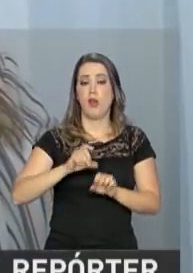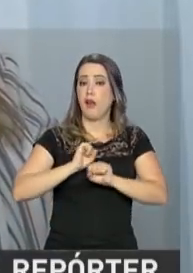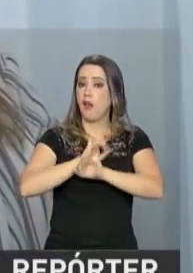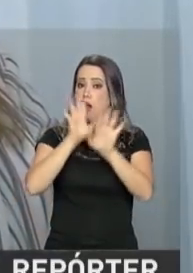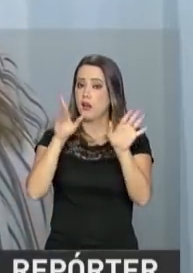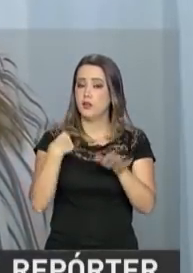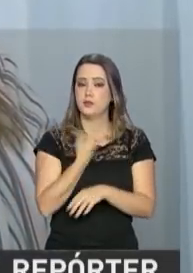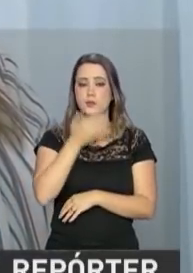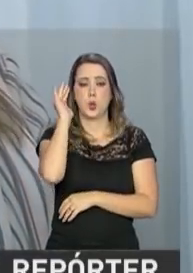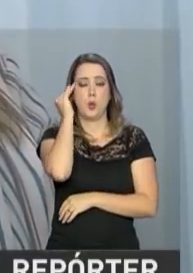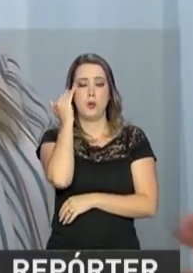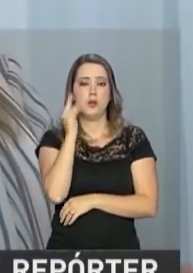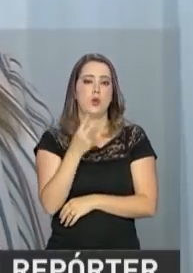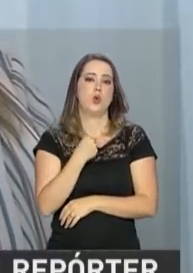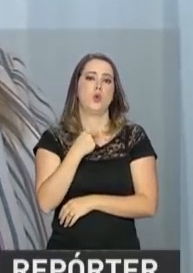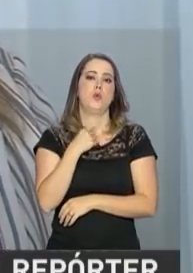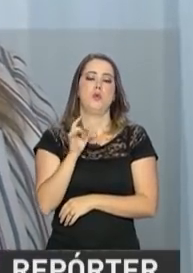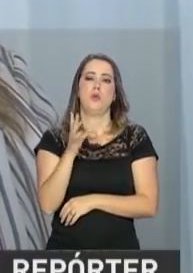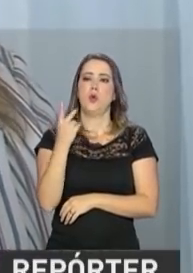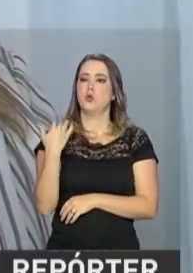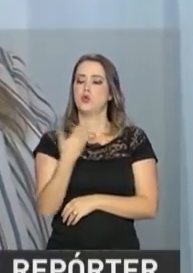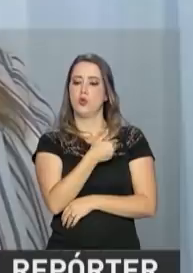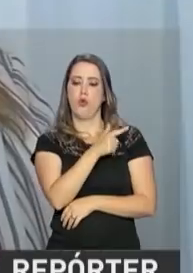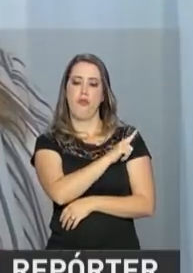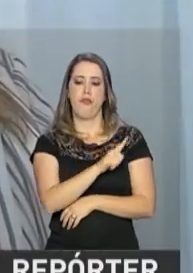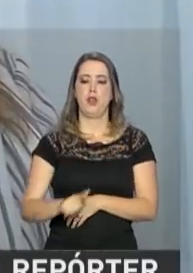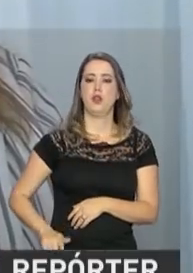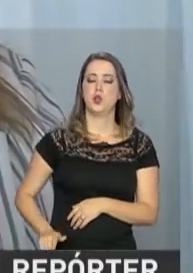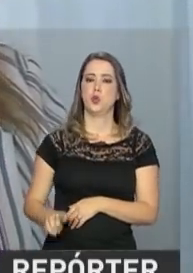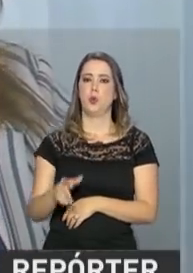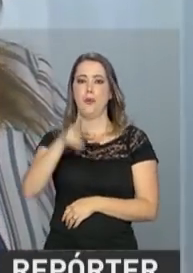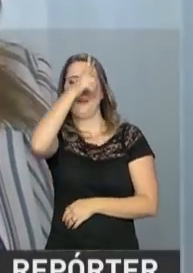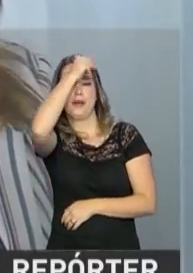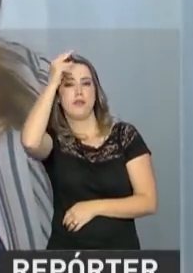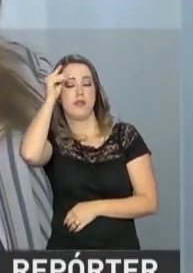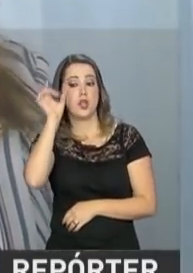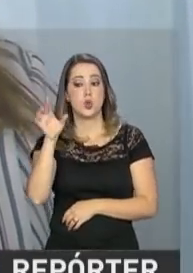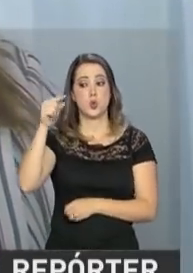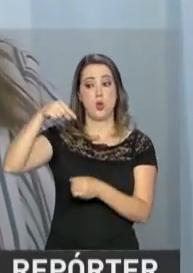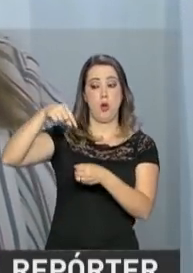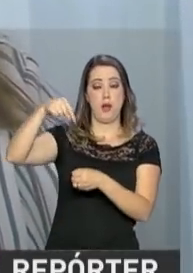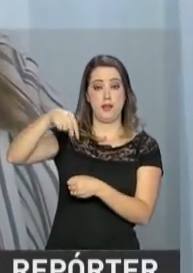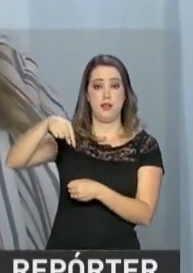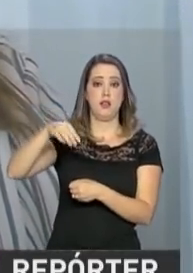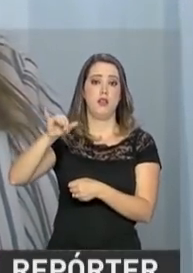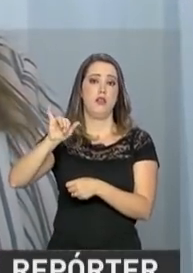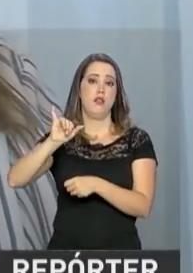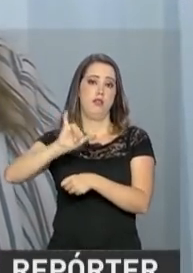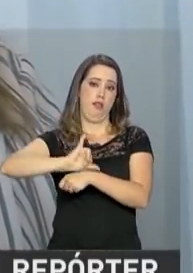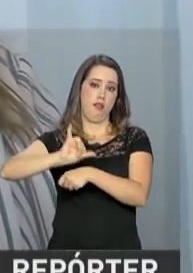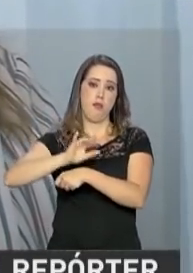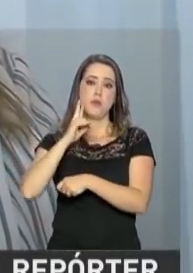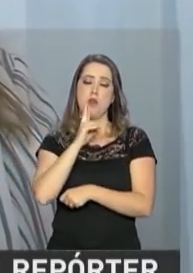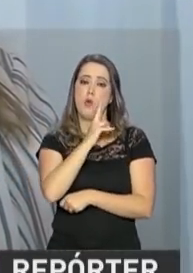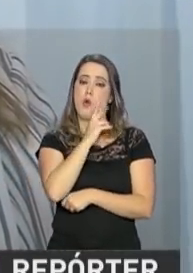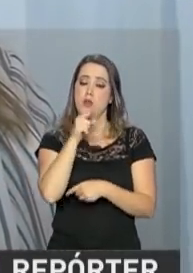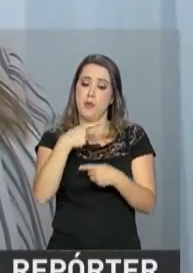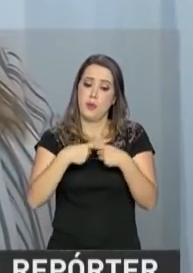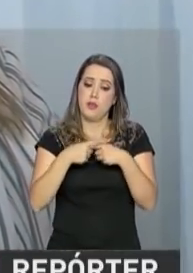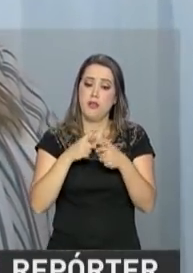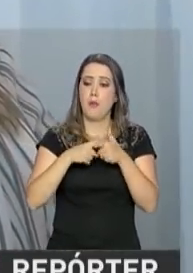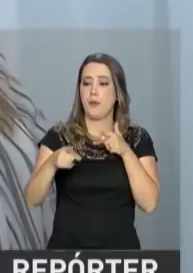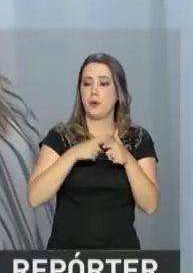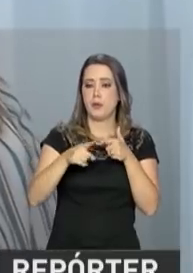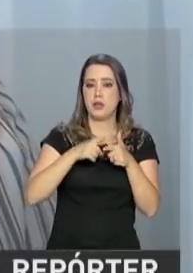compreendendo que isso não pode ficar governadora prefeita apenas em roraima não é apenas de cuidados naturais são